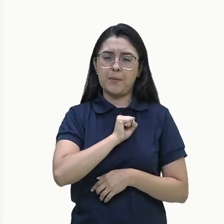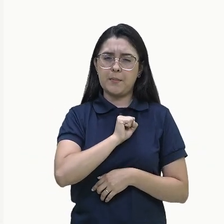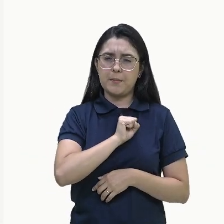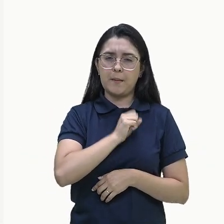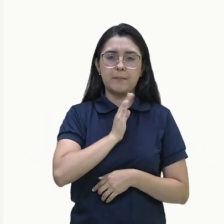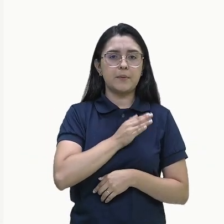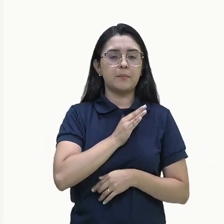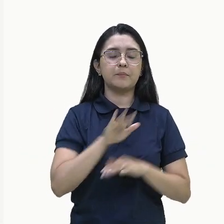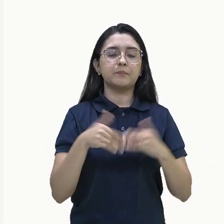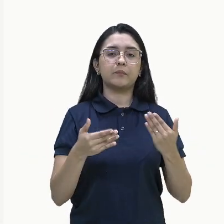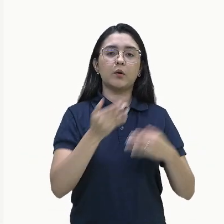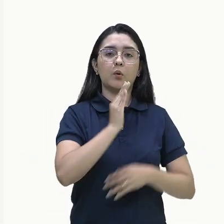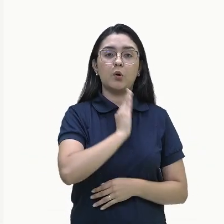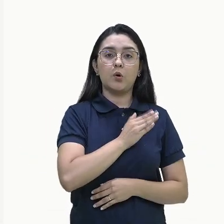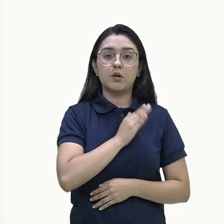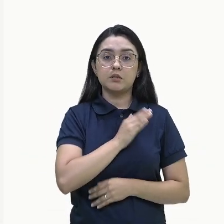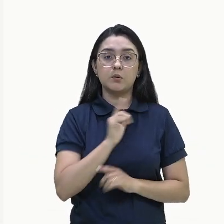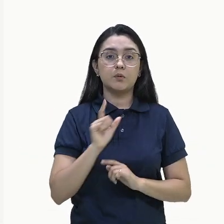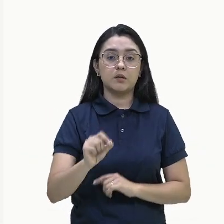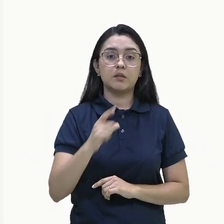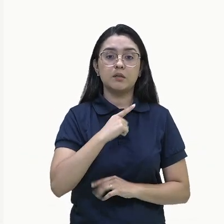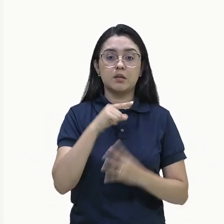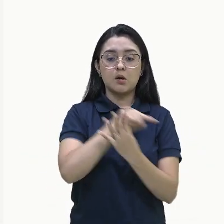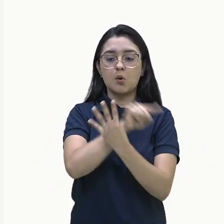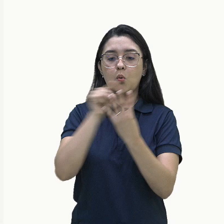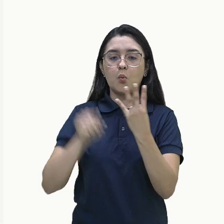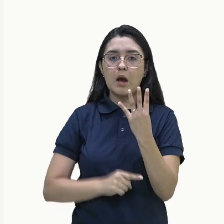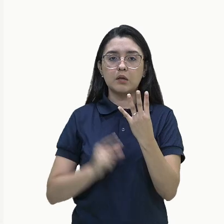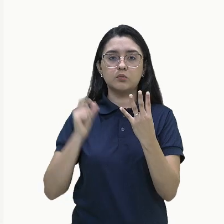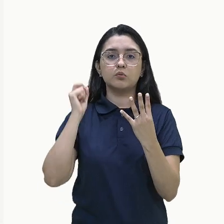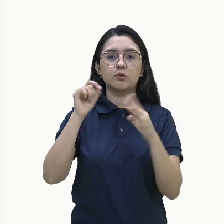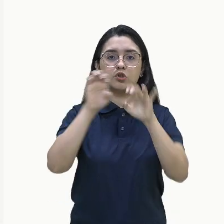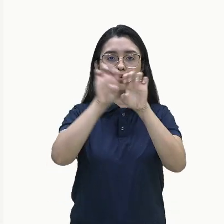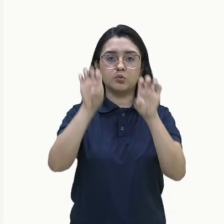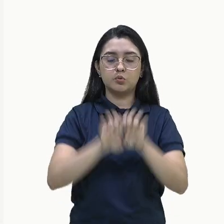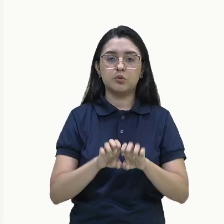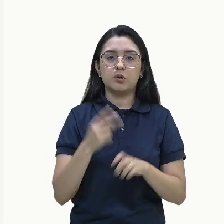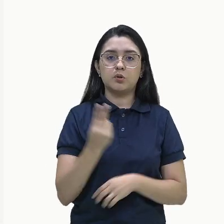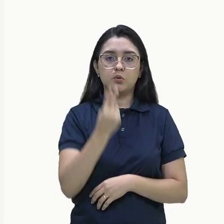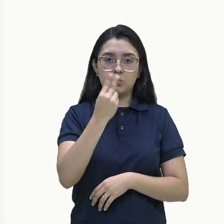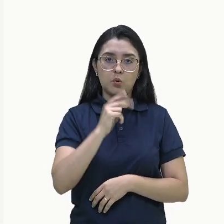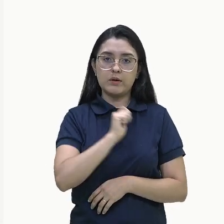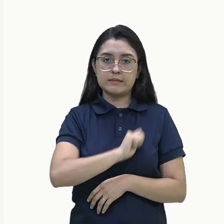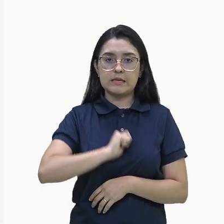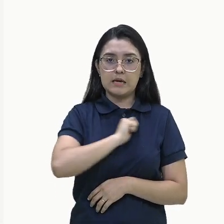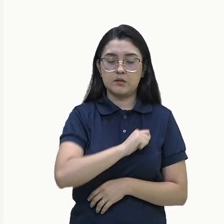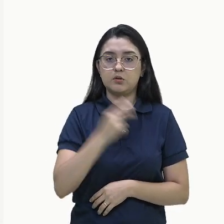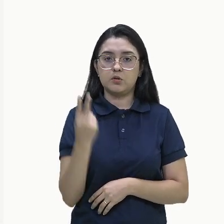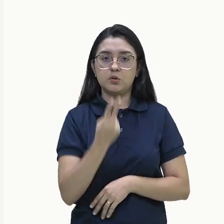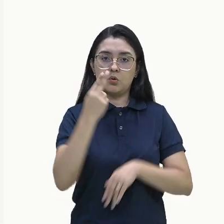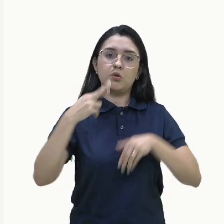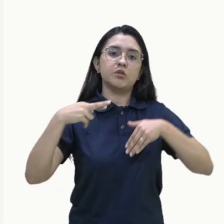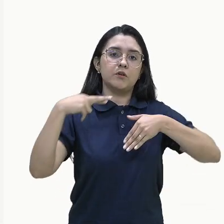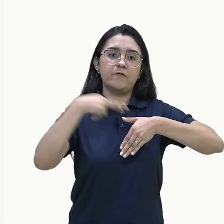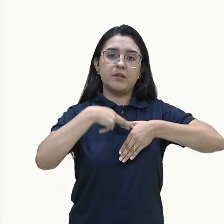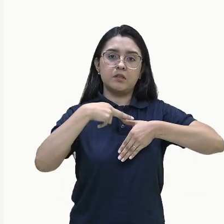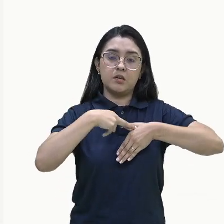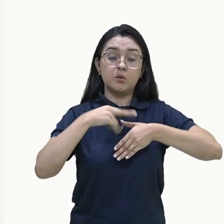O coração, que é formado por 4 cavidades, tem 2 átrios e 2